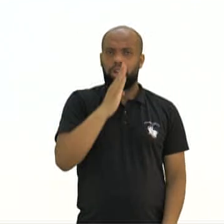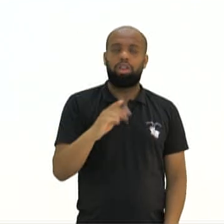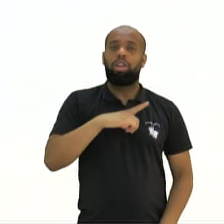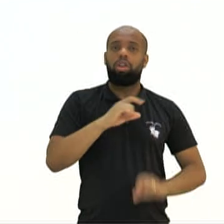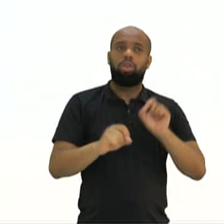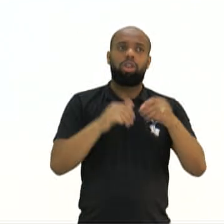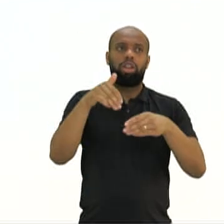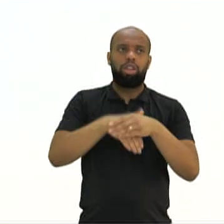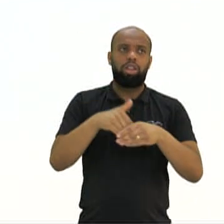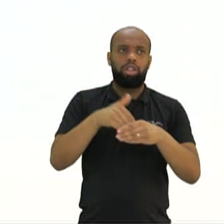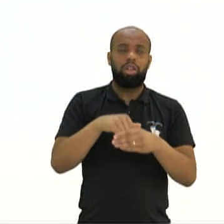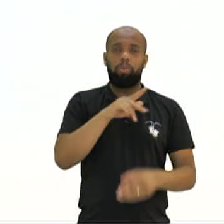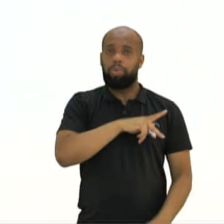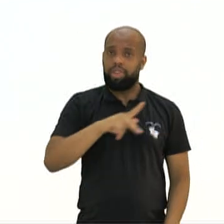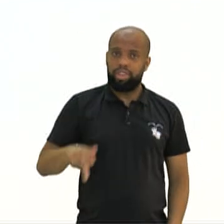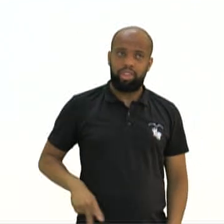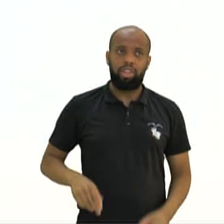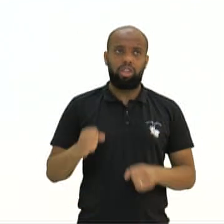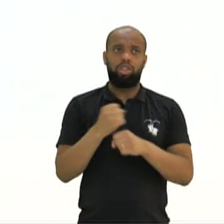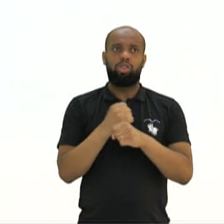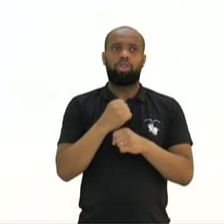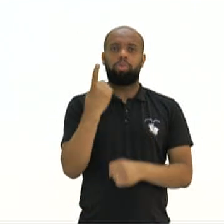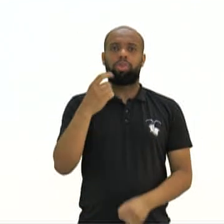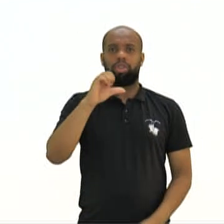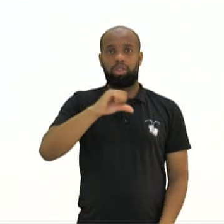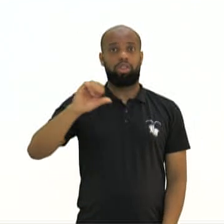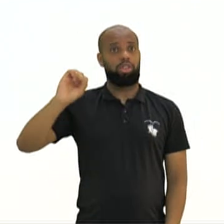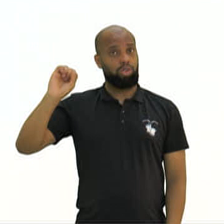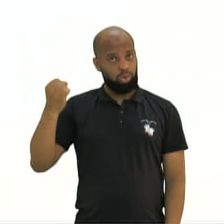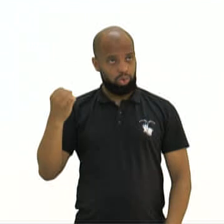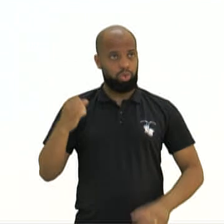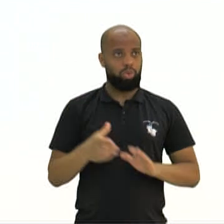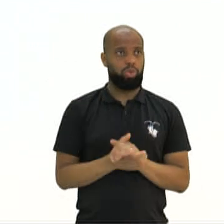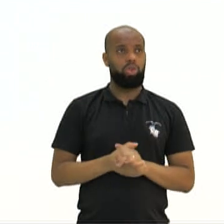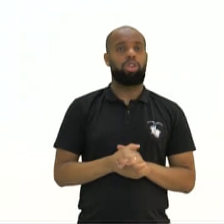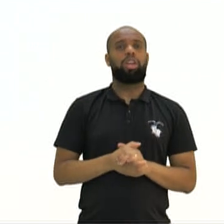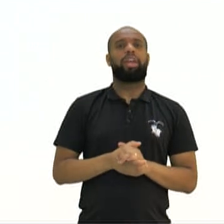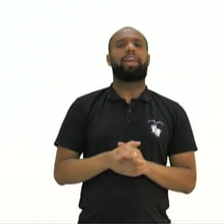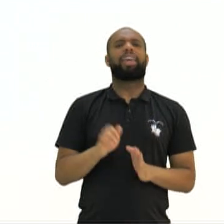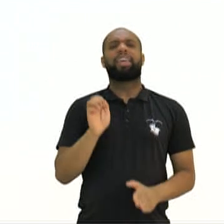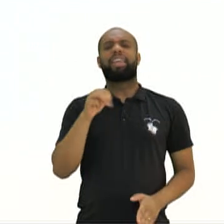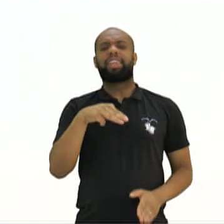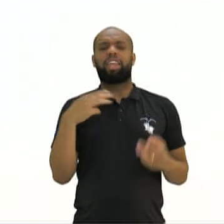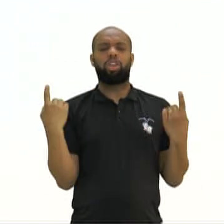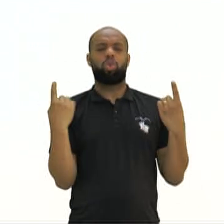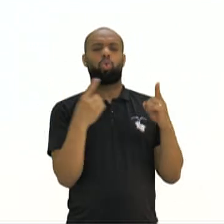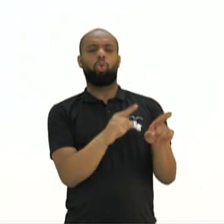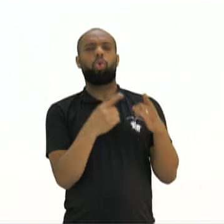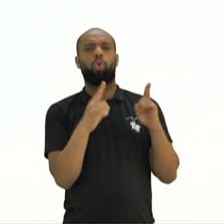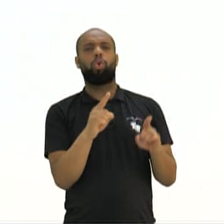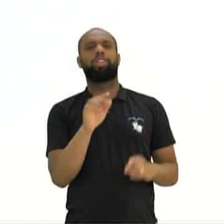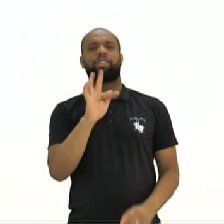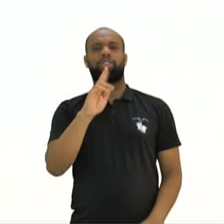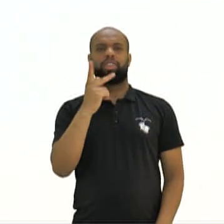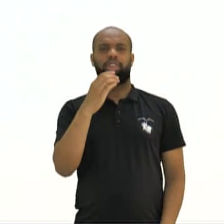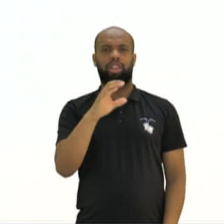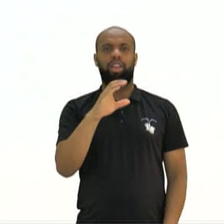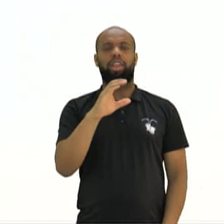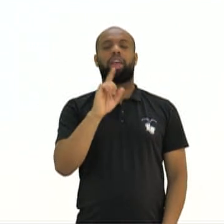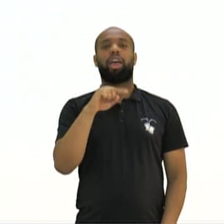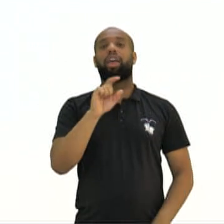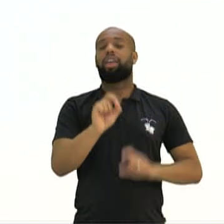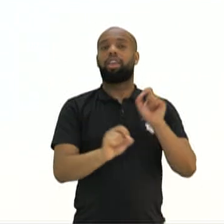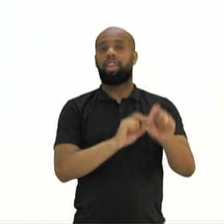tivemos as eleições presidenciais em 1998. O adversário neste período, né, do Fernando Henrique